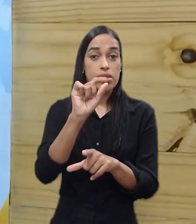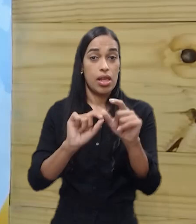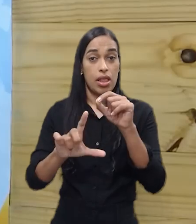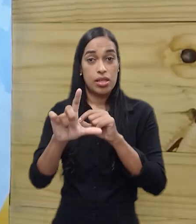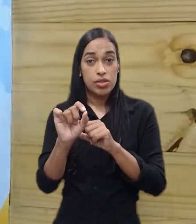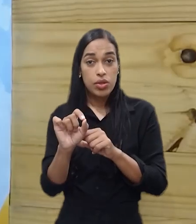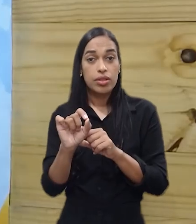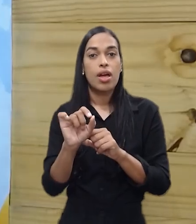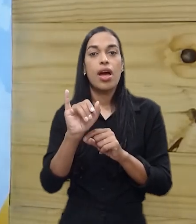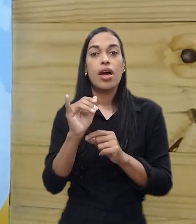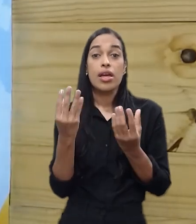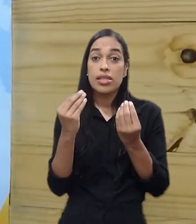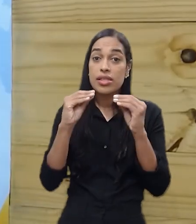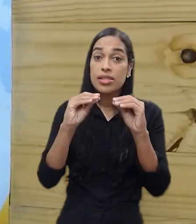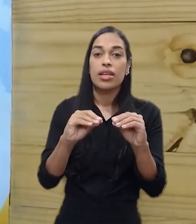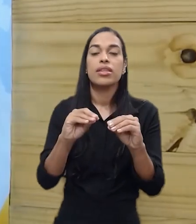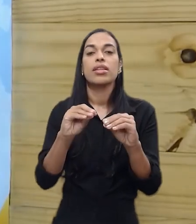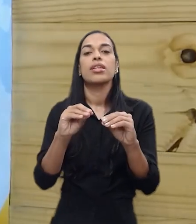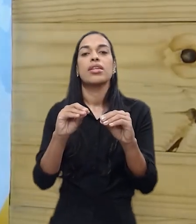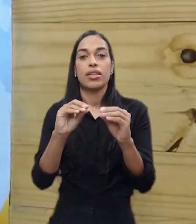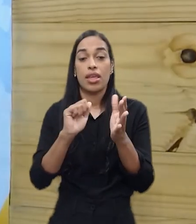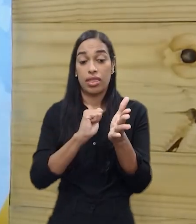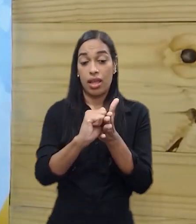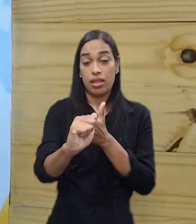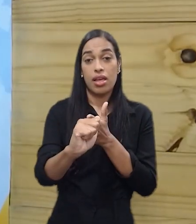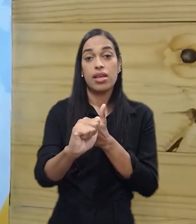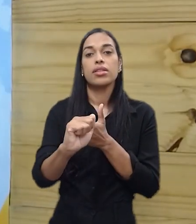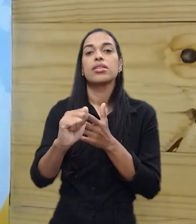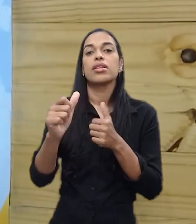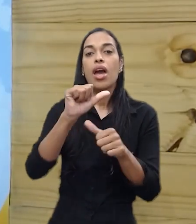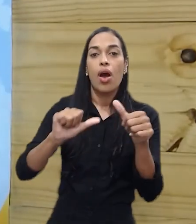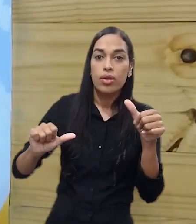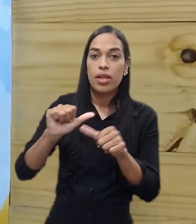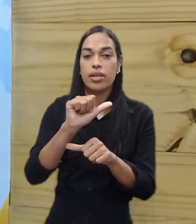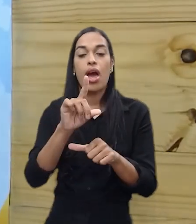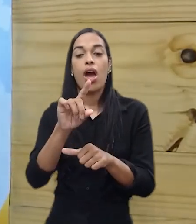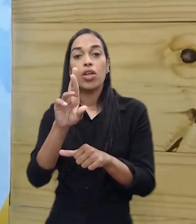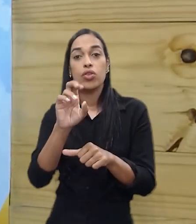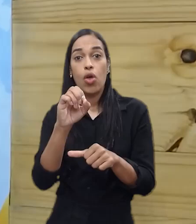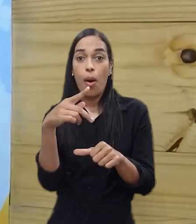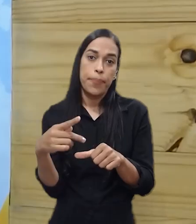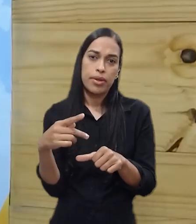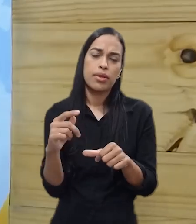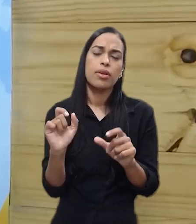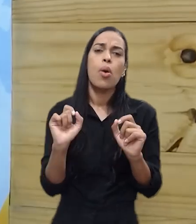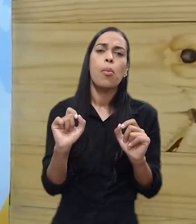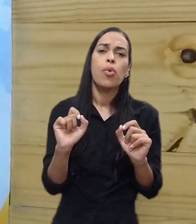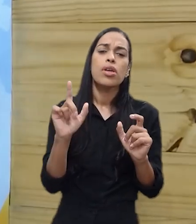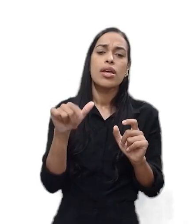select, insert, update, delete, alter e drop. Para que serve o comando